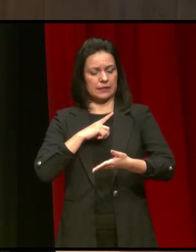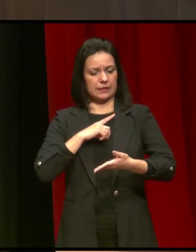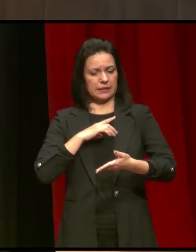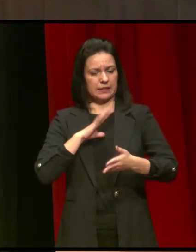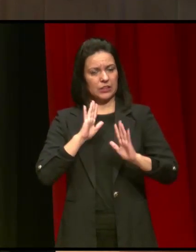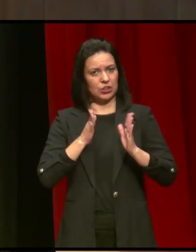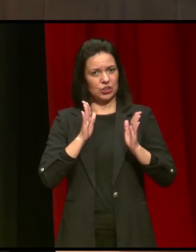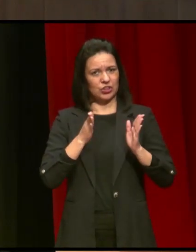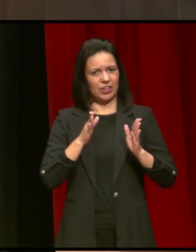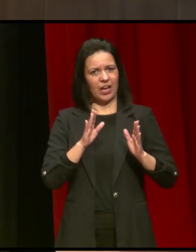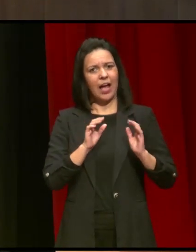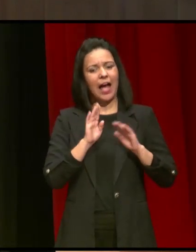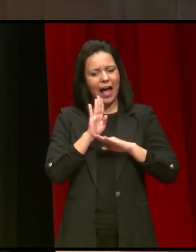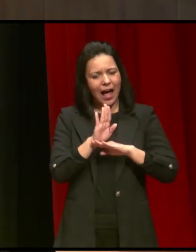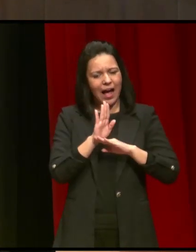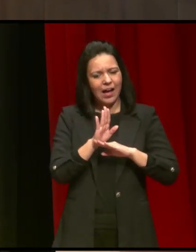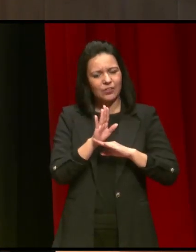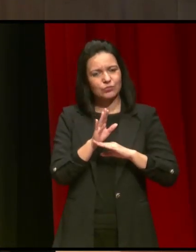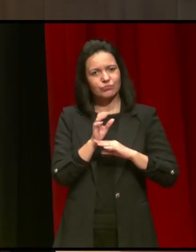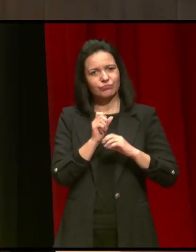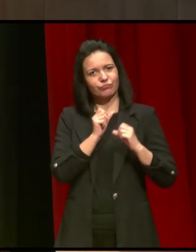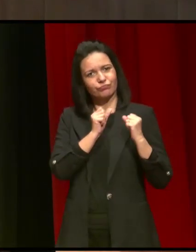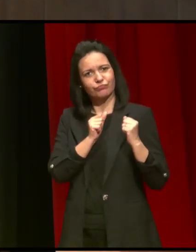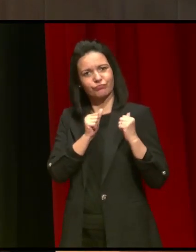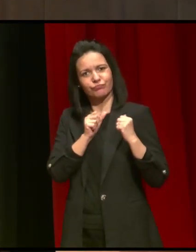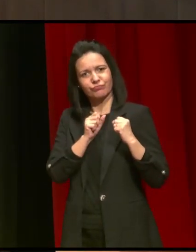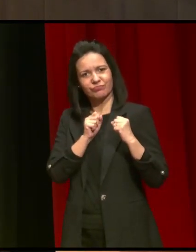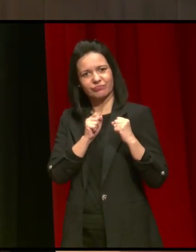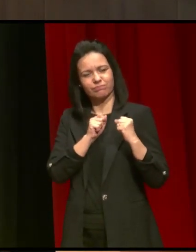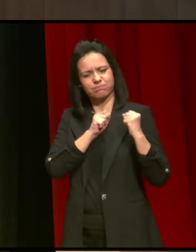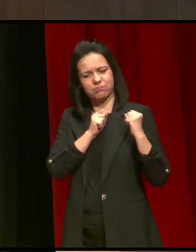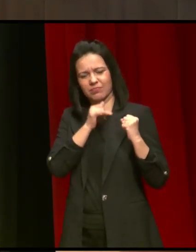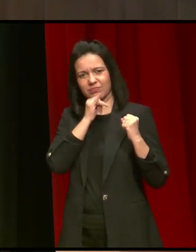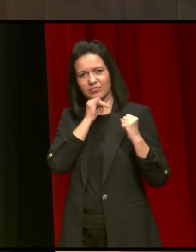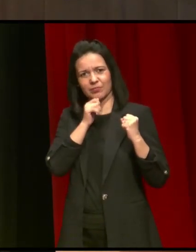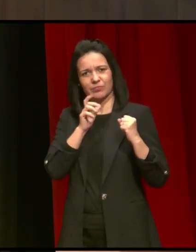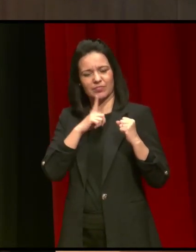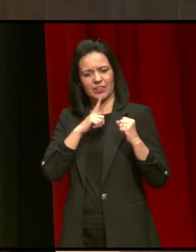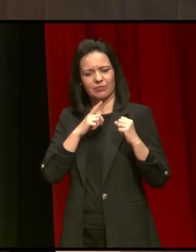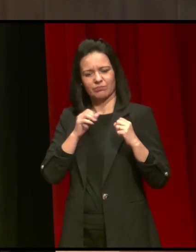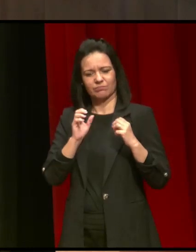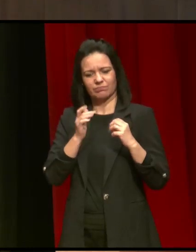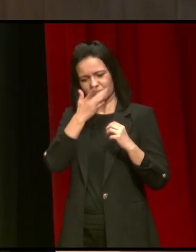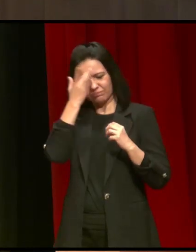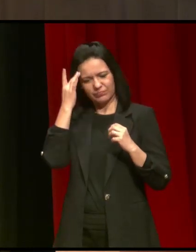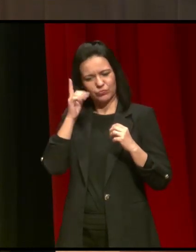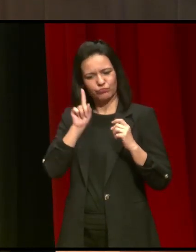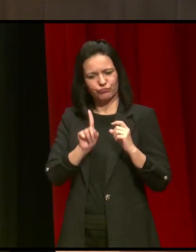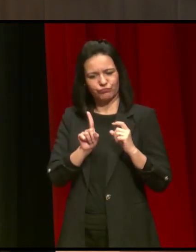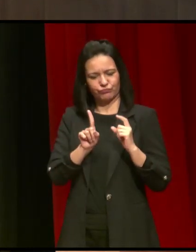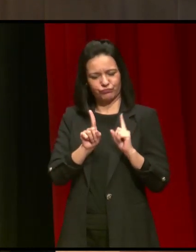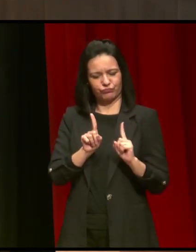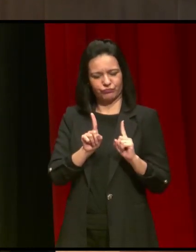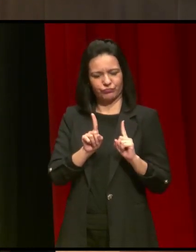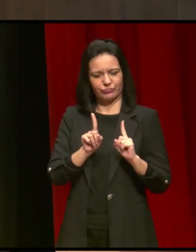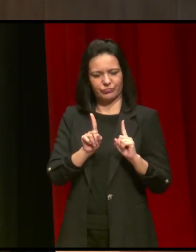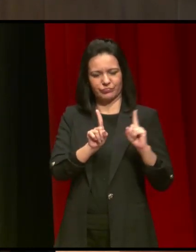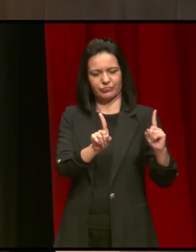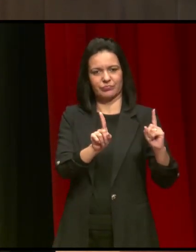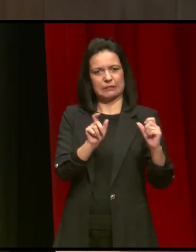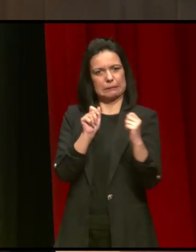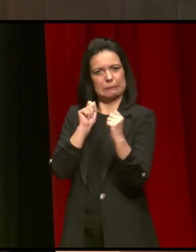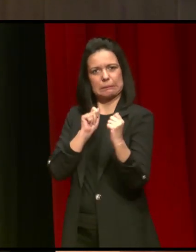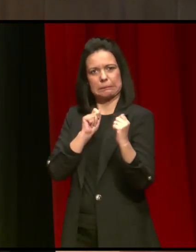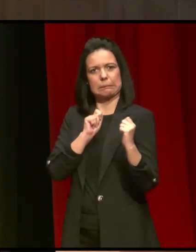sua maca. Essa é a foto que está na tela agora. A cura de um paralítico em Cafarnaum.